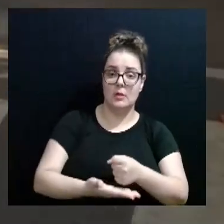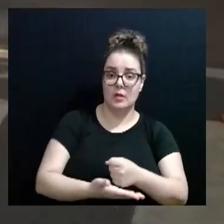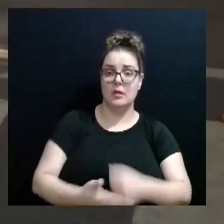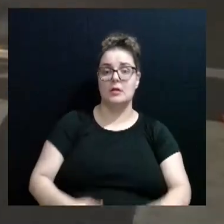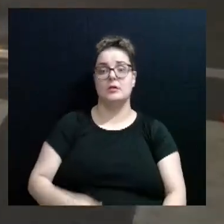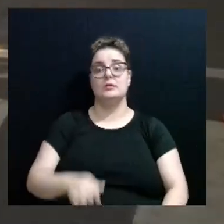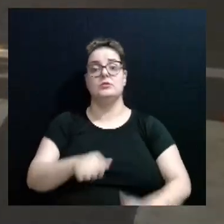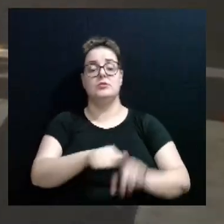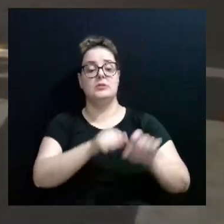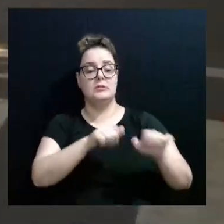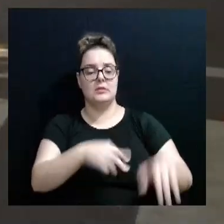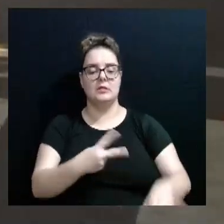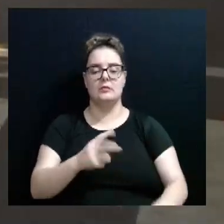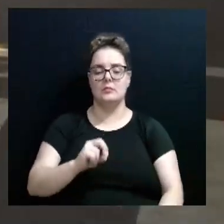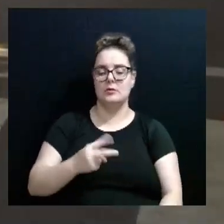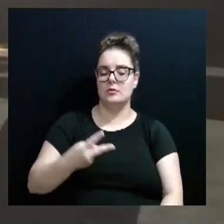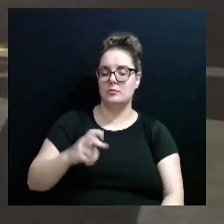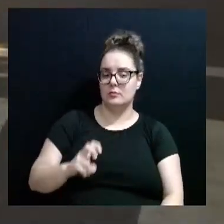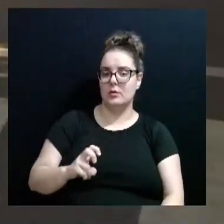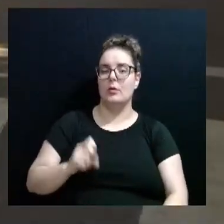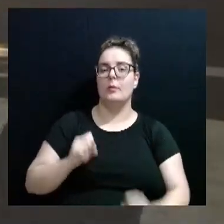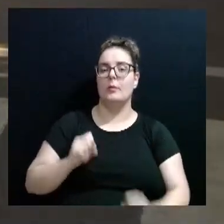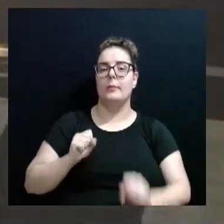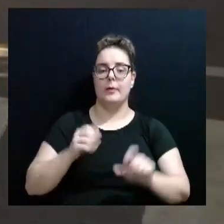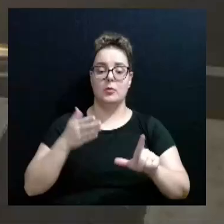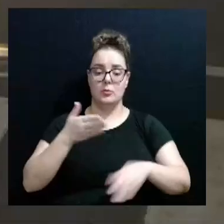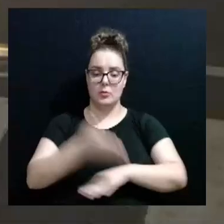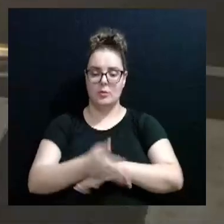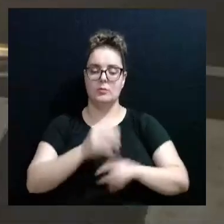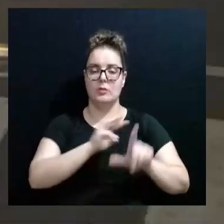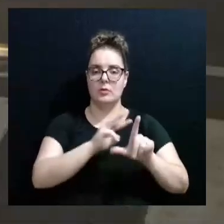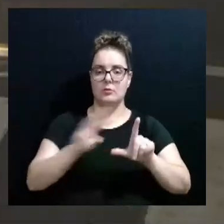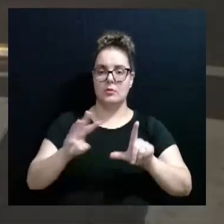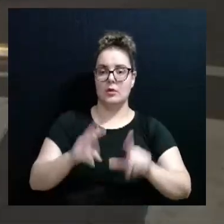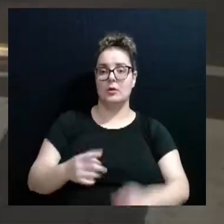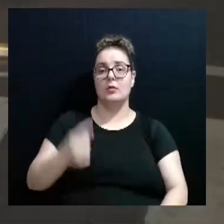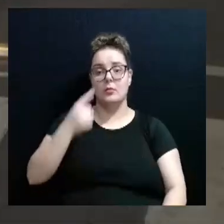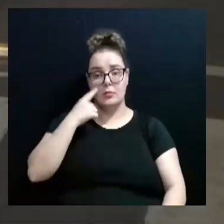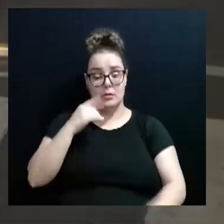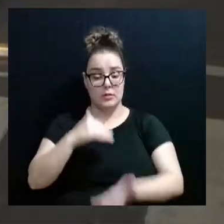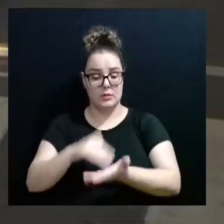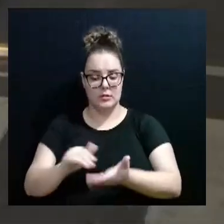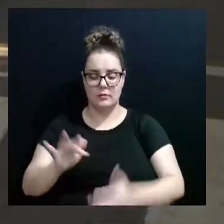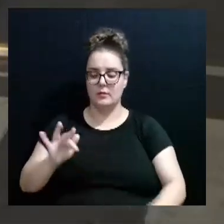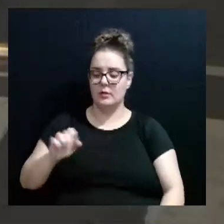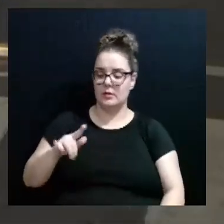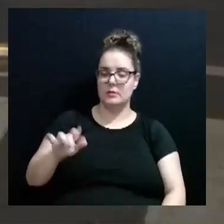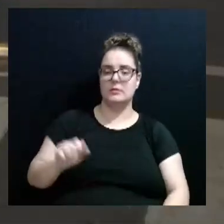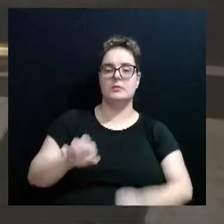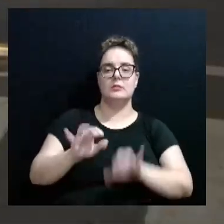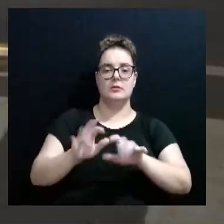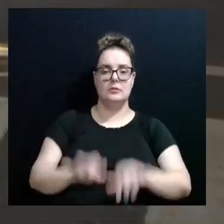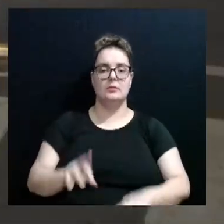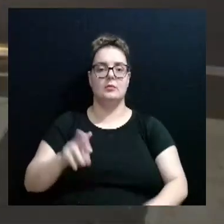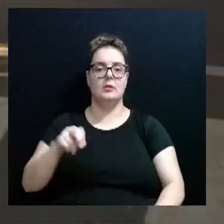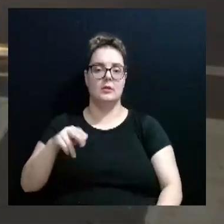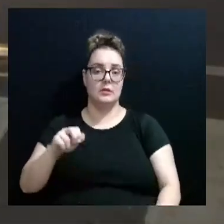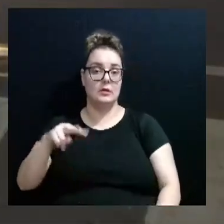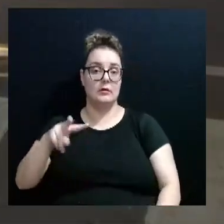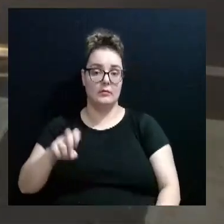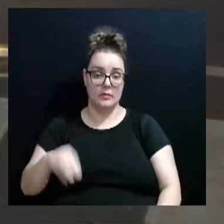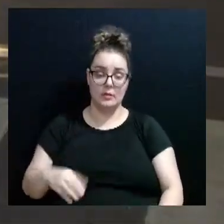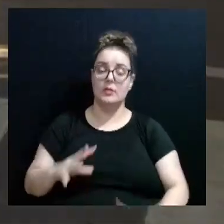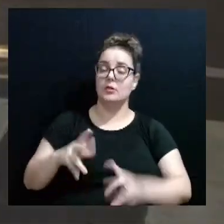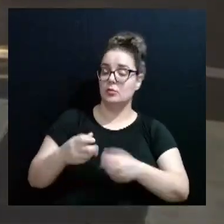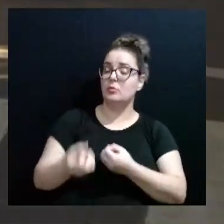2025. Então, você pode entrar no site, confie sempre no site da Secretaria da Fazenda, coloque os dados de Renavan e lá vai ter todas as informações necessárias